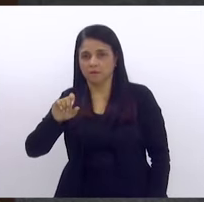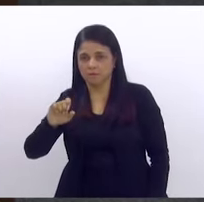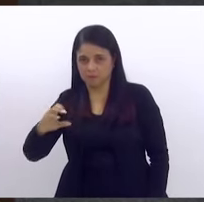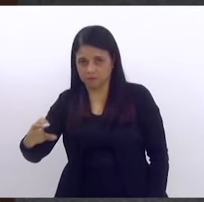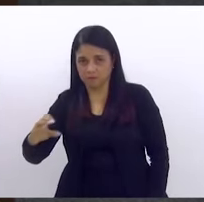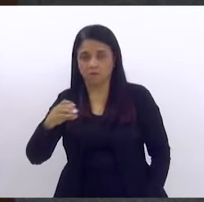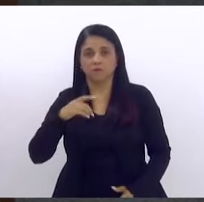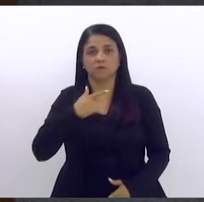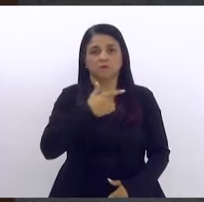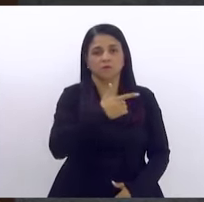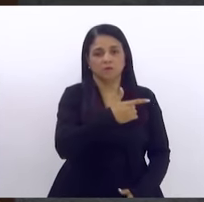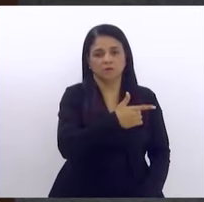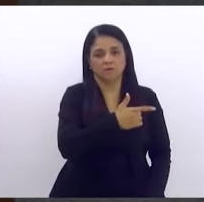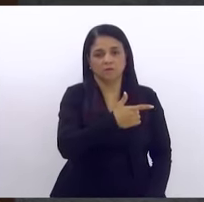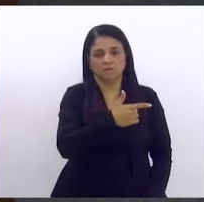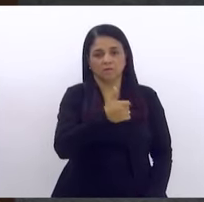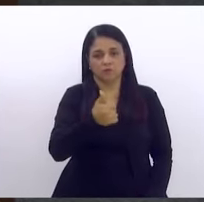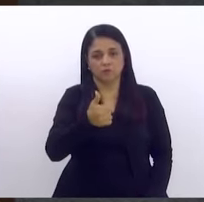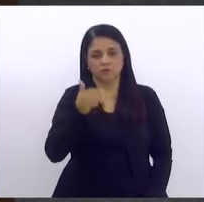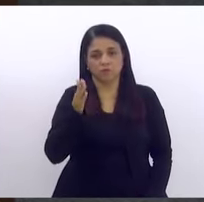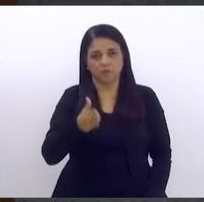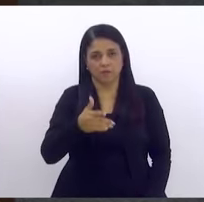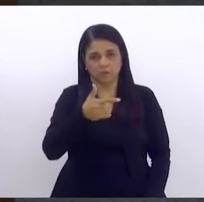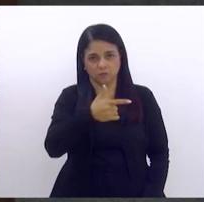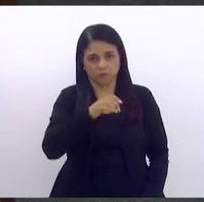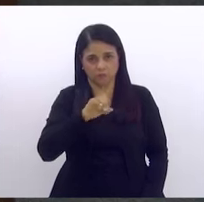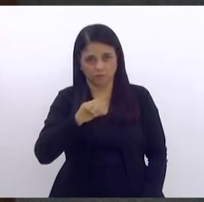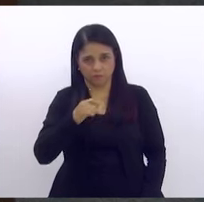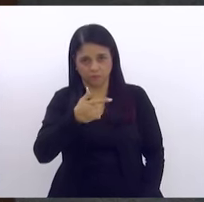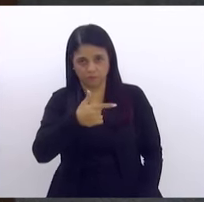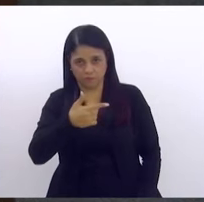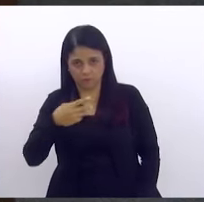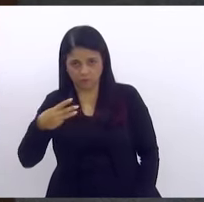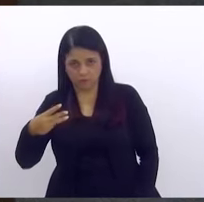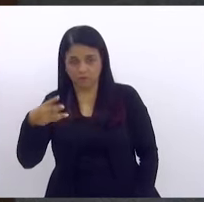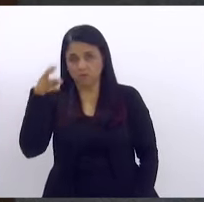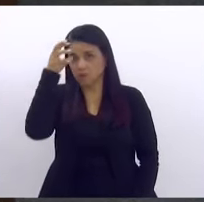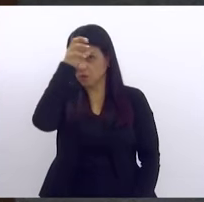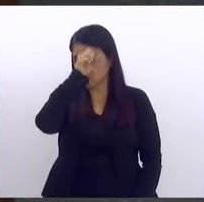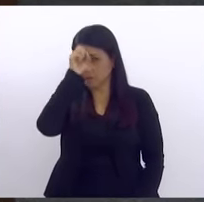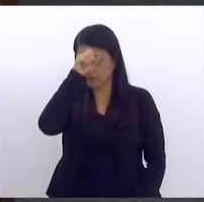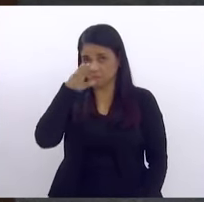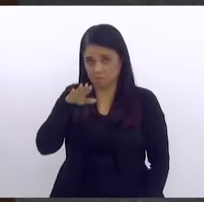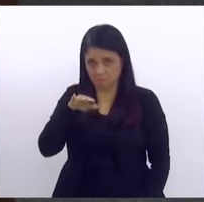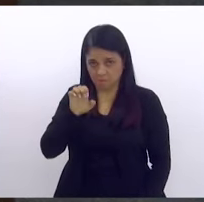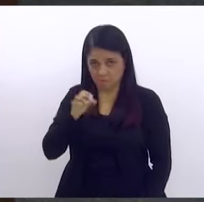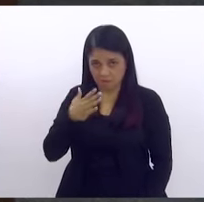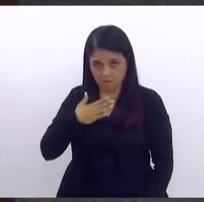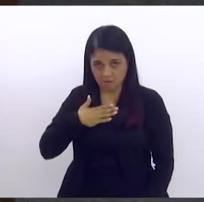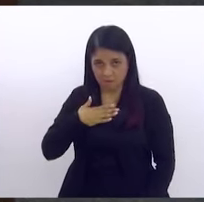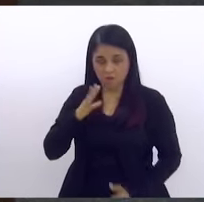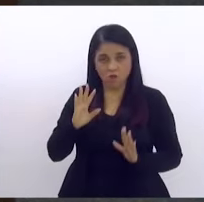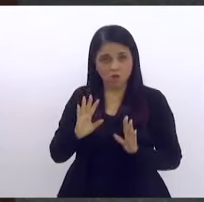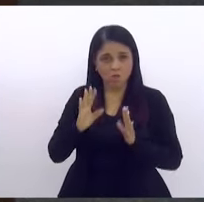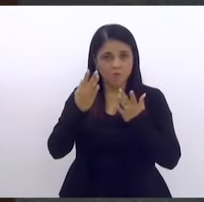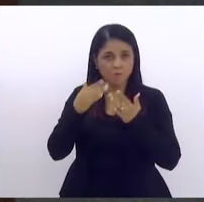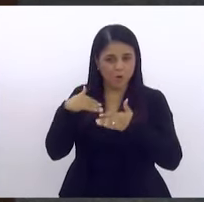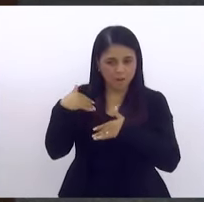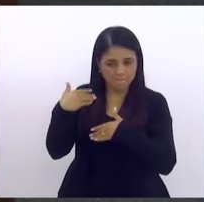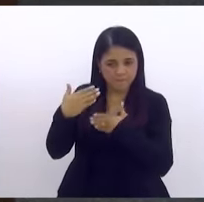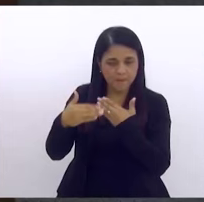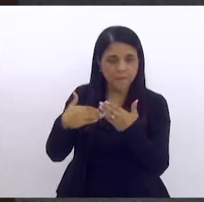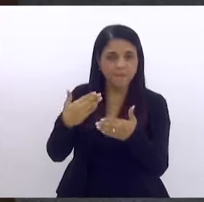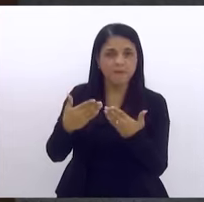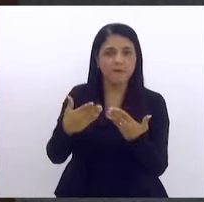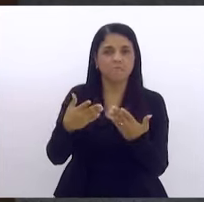de 23, que para nós, assim, eu aprendi com a minha mãe que a gente deve comemorar os pequenos avanços